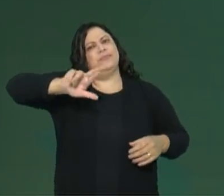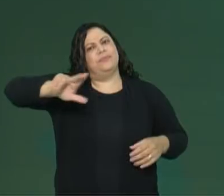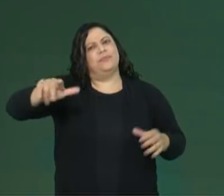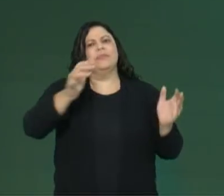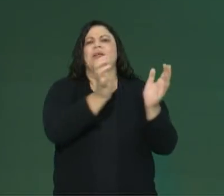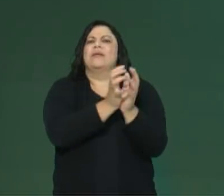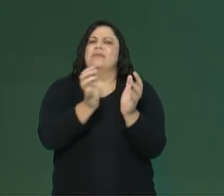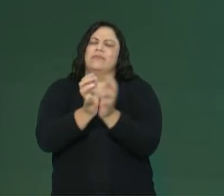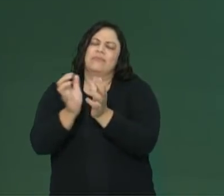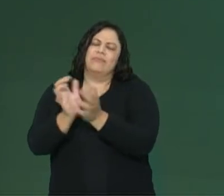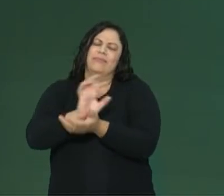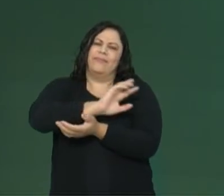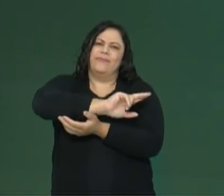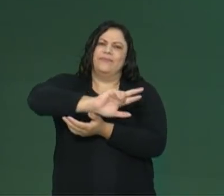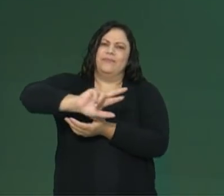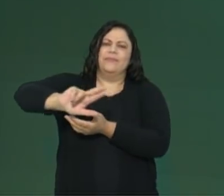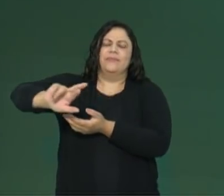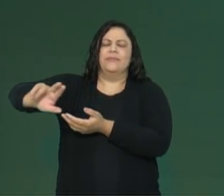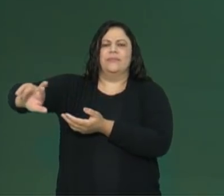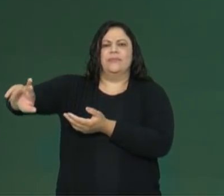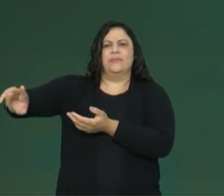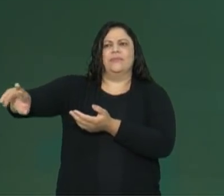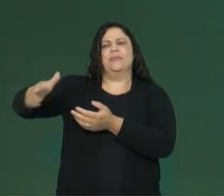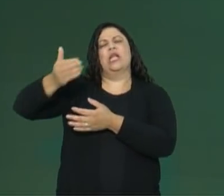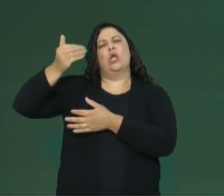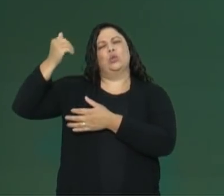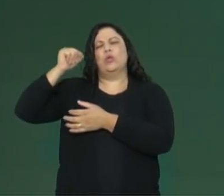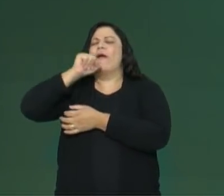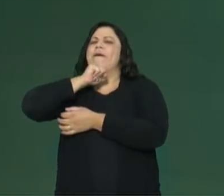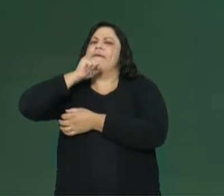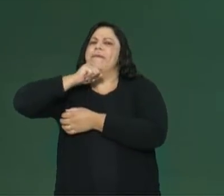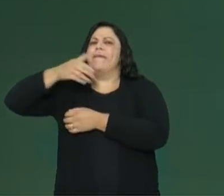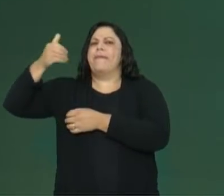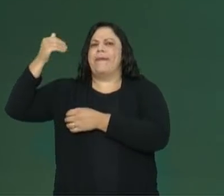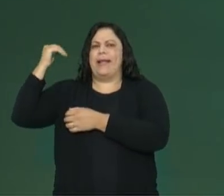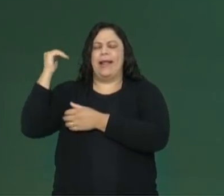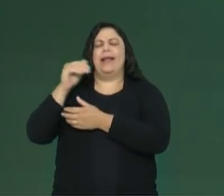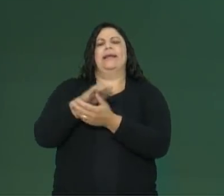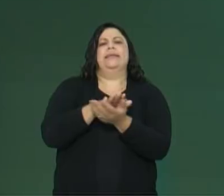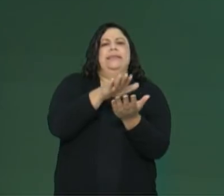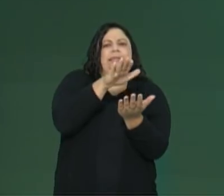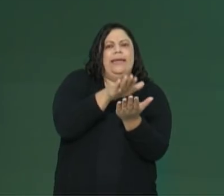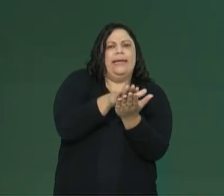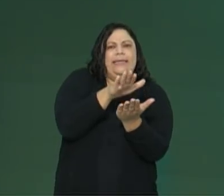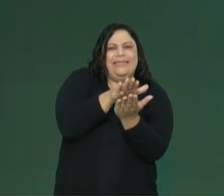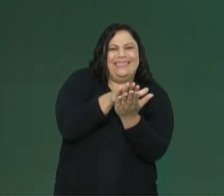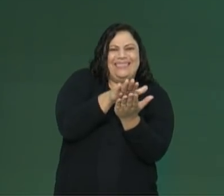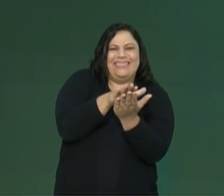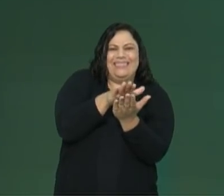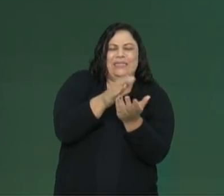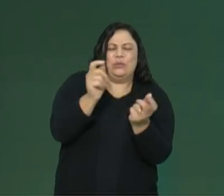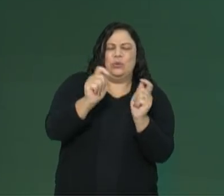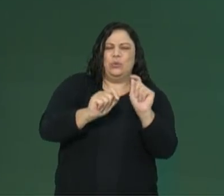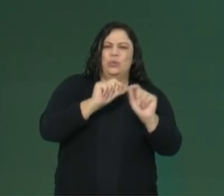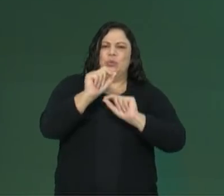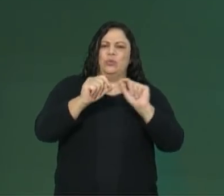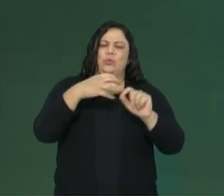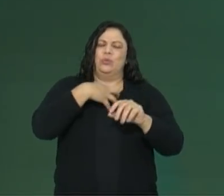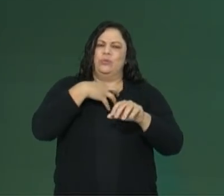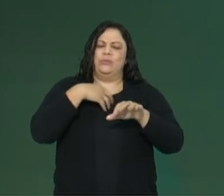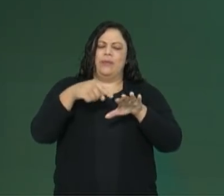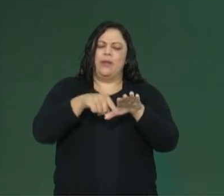classificação antiga dos moluscos, que não era evolutiva e sim anatômica, se dava pelo formato desses